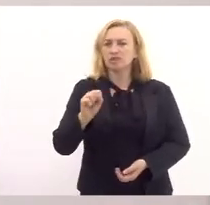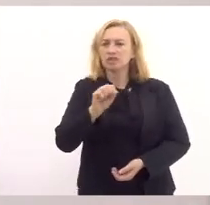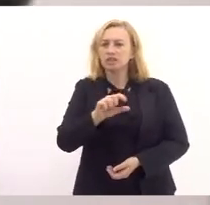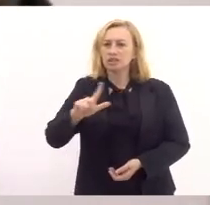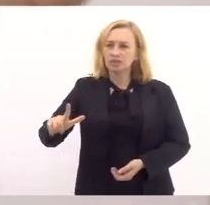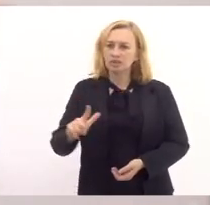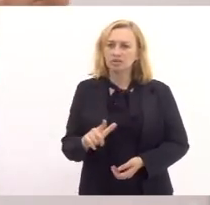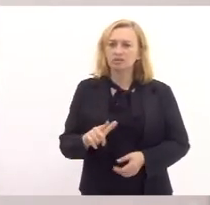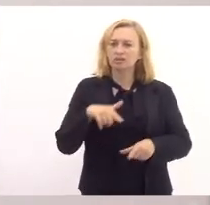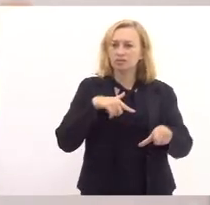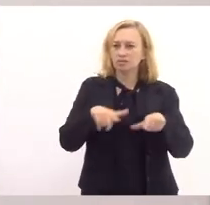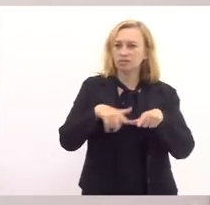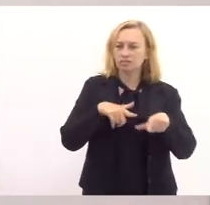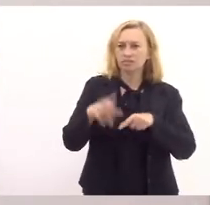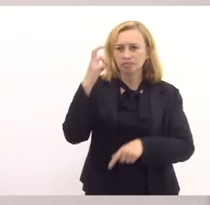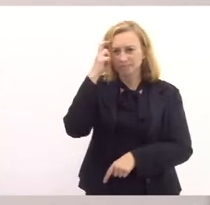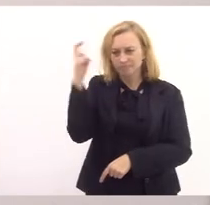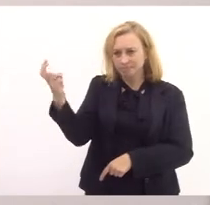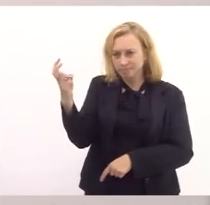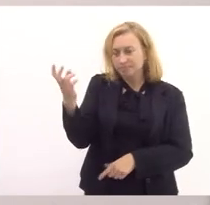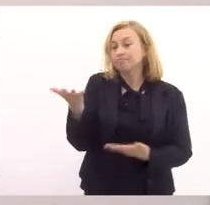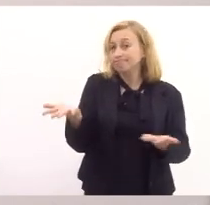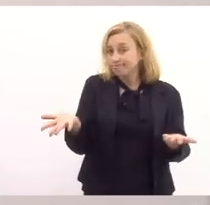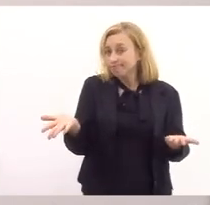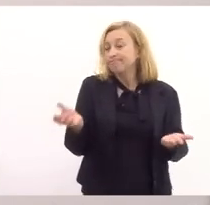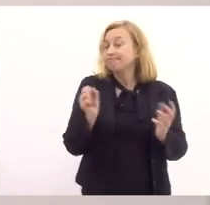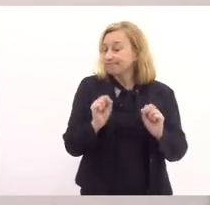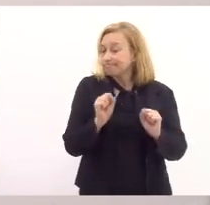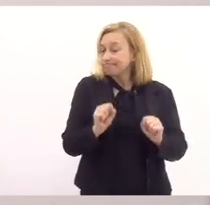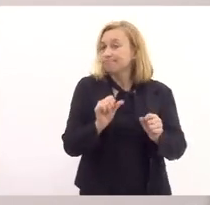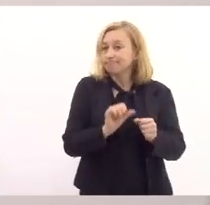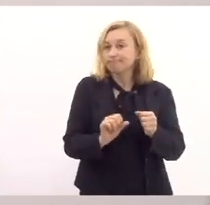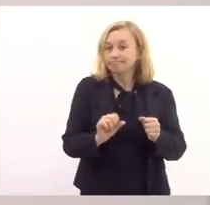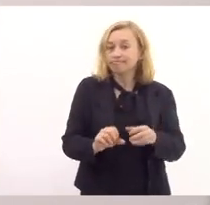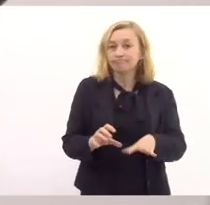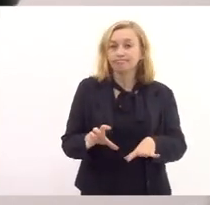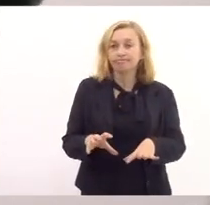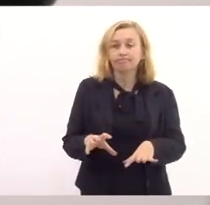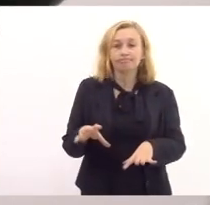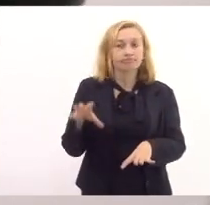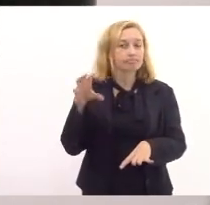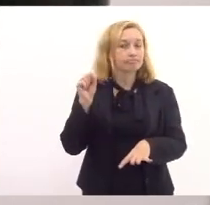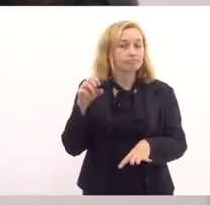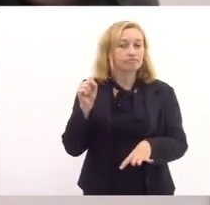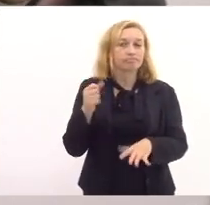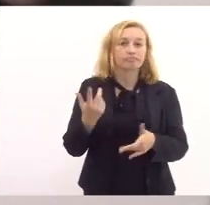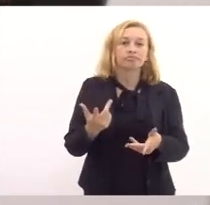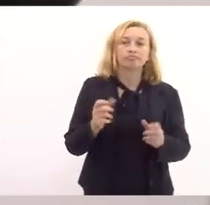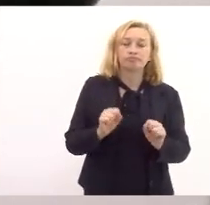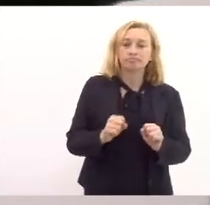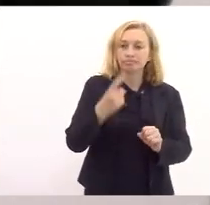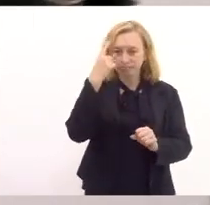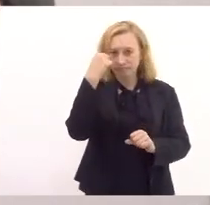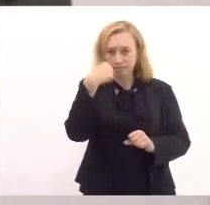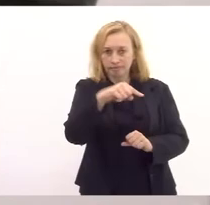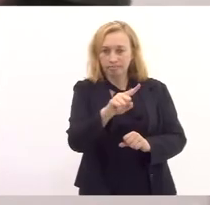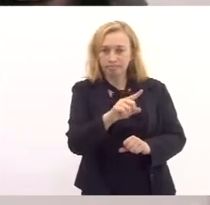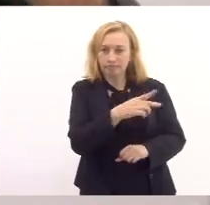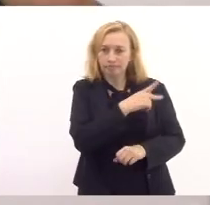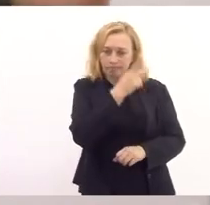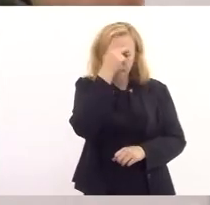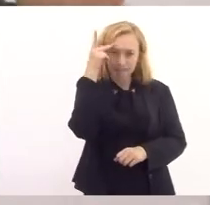tem serviço de inteligência, né? Pode fazer escuta, pode infiltrar, enfim, tem